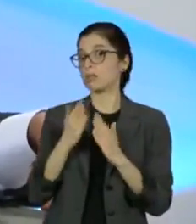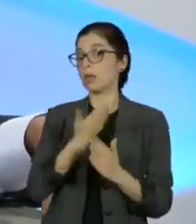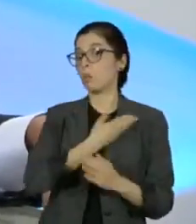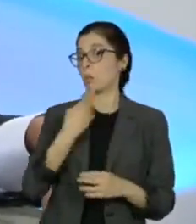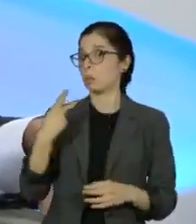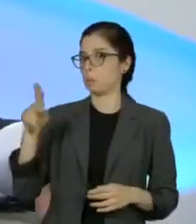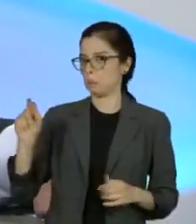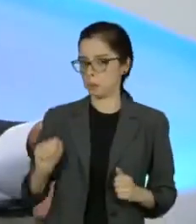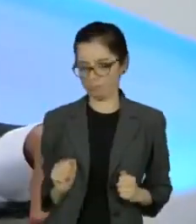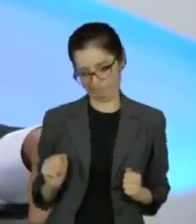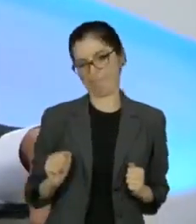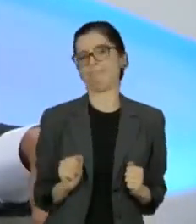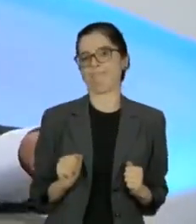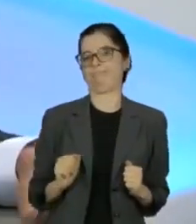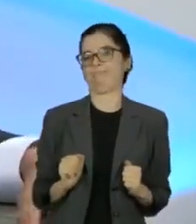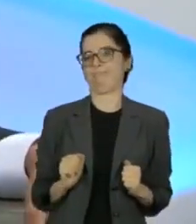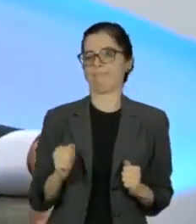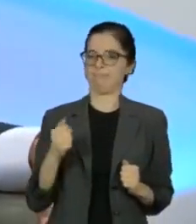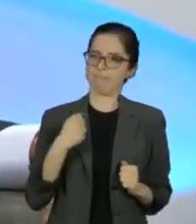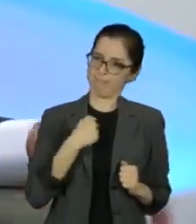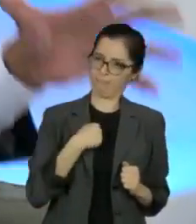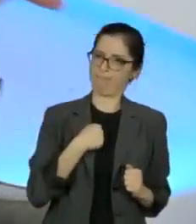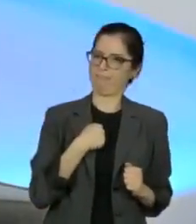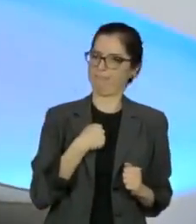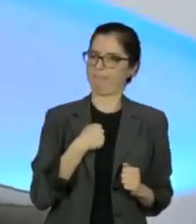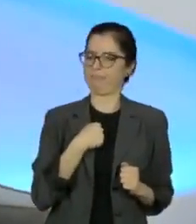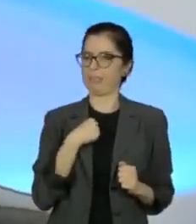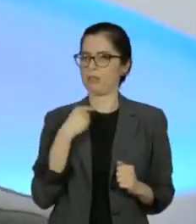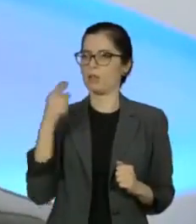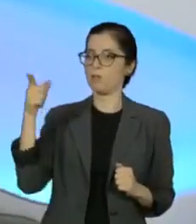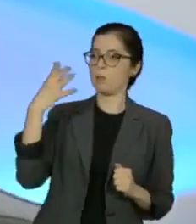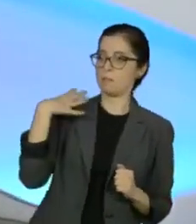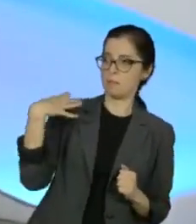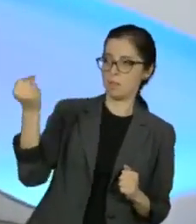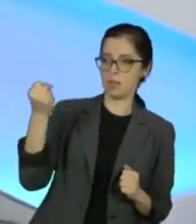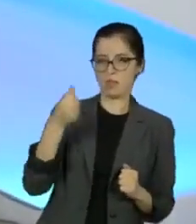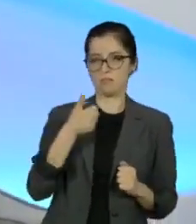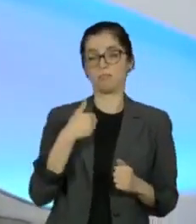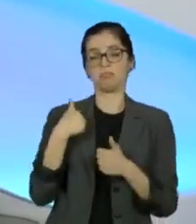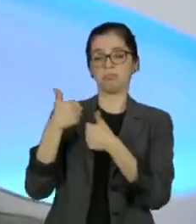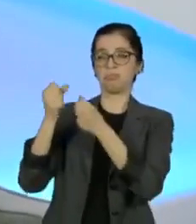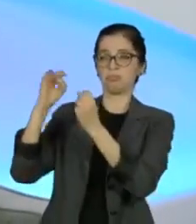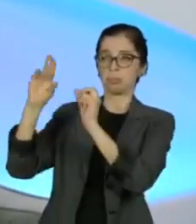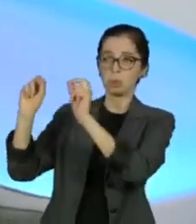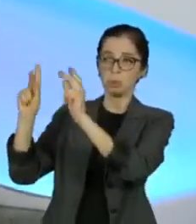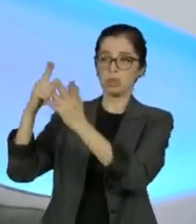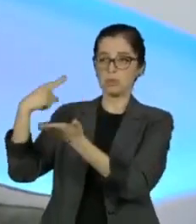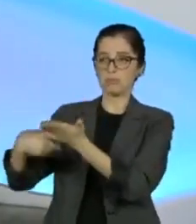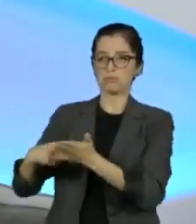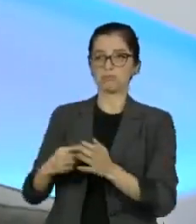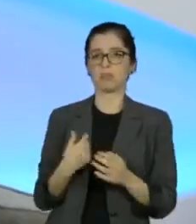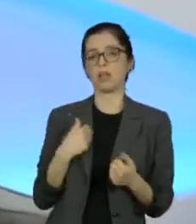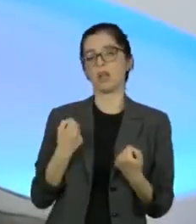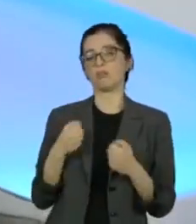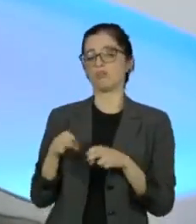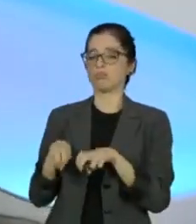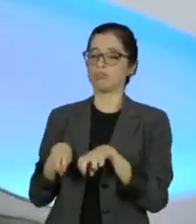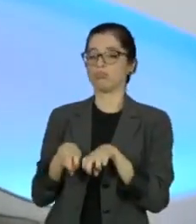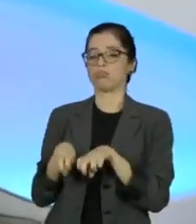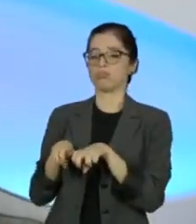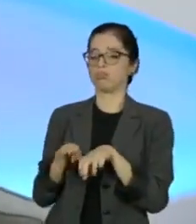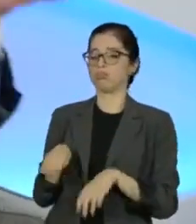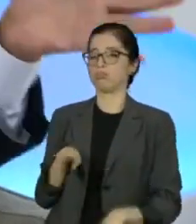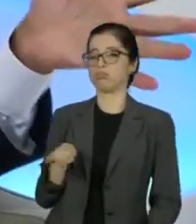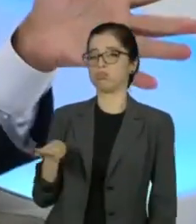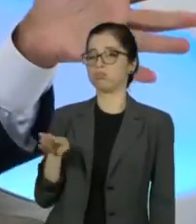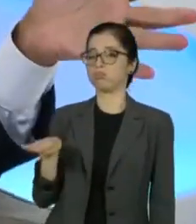só lhe vale um amigo meu vai te pegar vai levar um lugar dessa então aí quando tu quando com essa pessoa me levando eu te falei para esse essa pessoa de